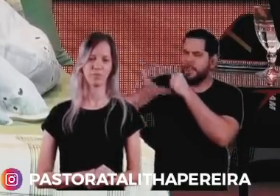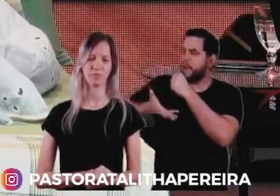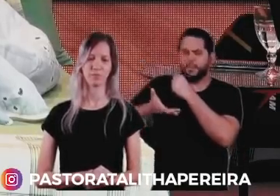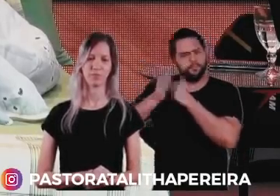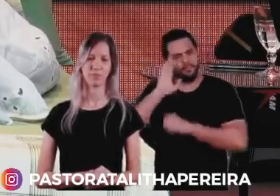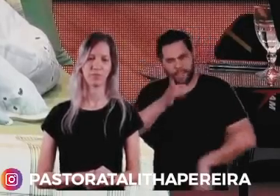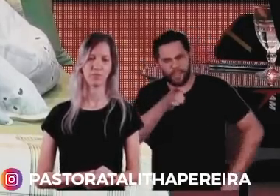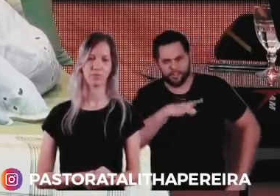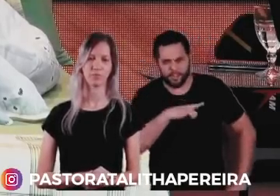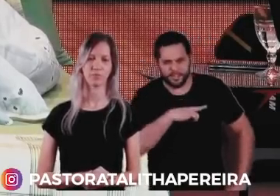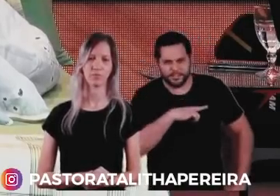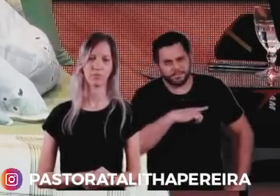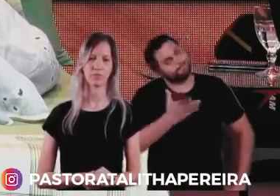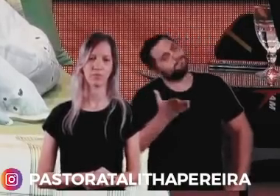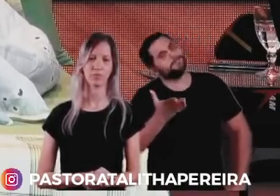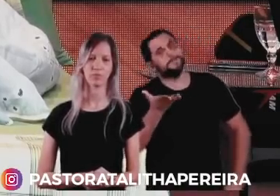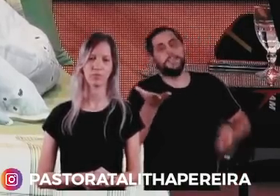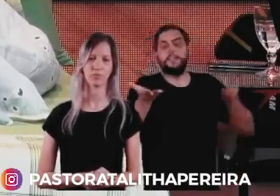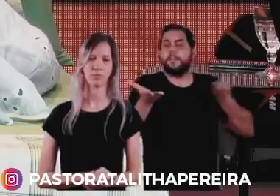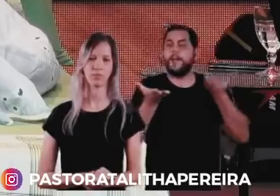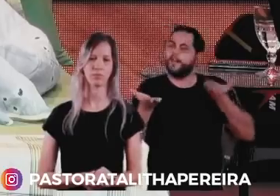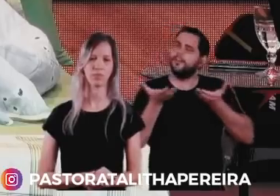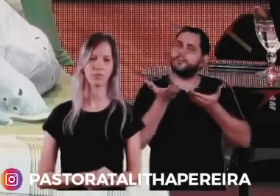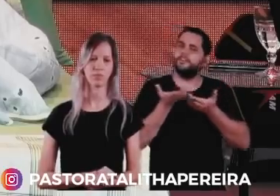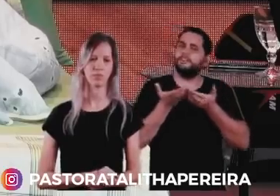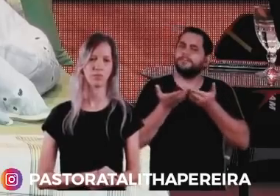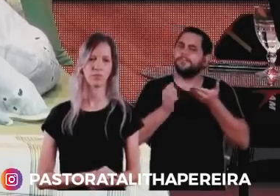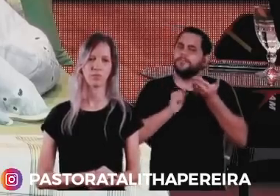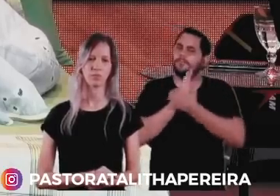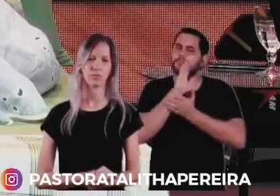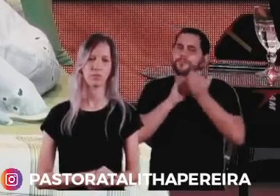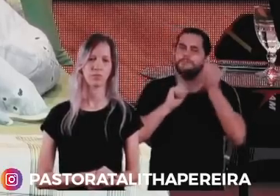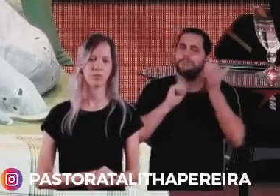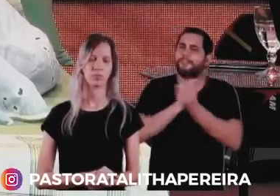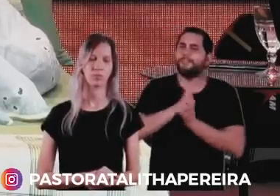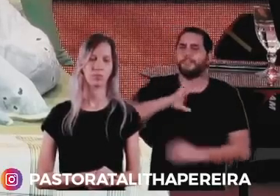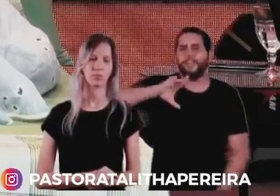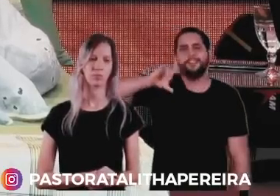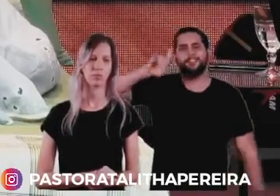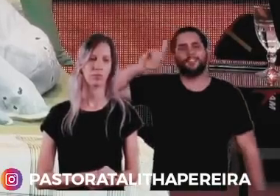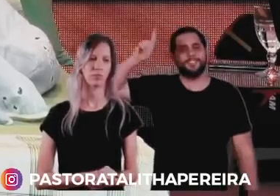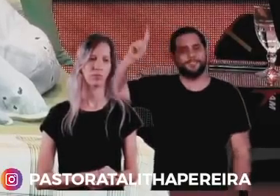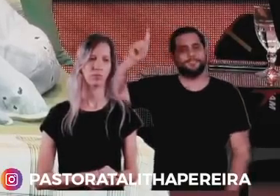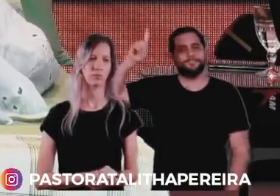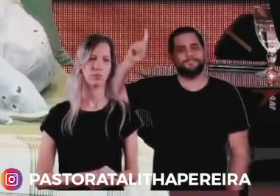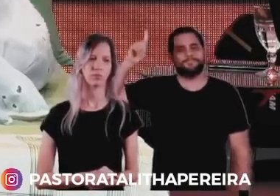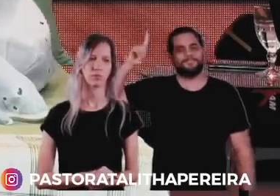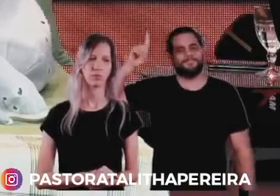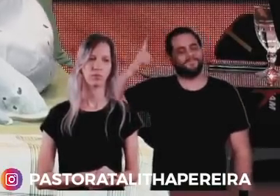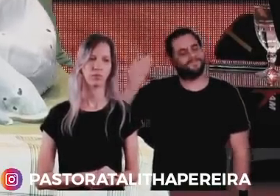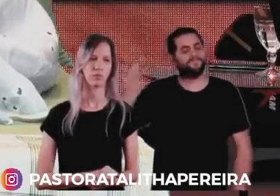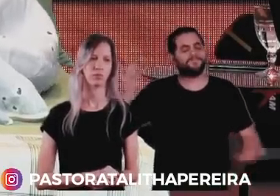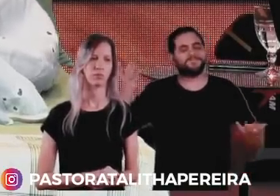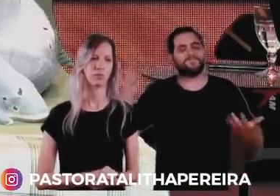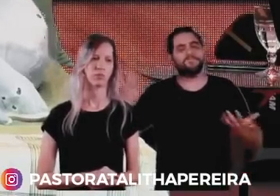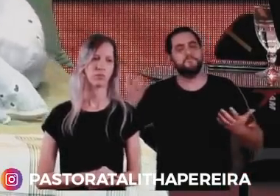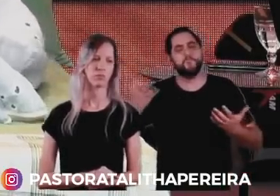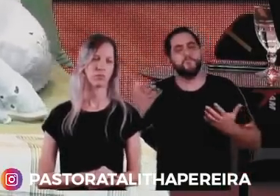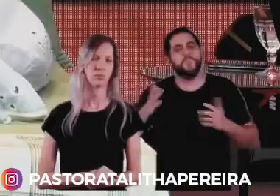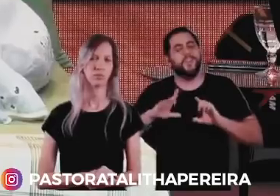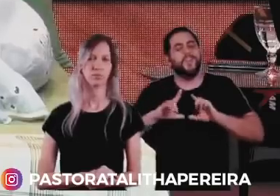fazer desse momento agora um canto, né, um hino de louvor. onde a gente sabe